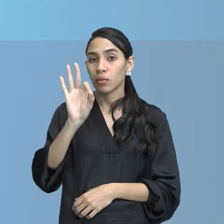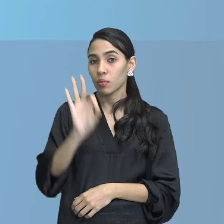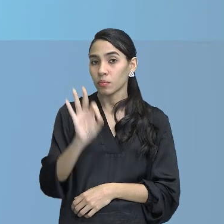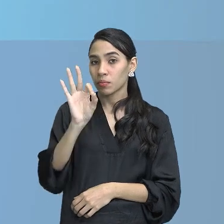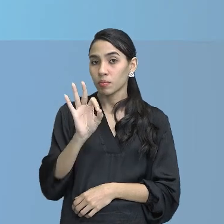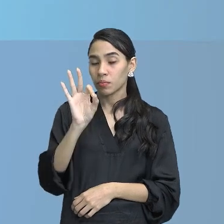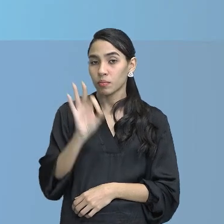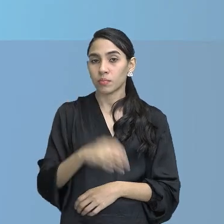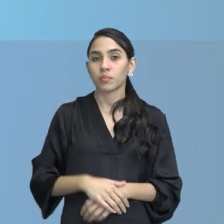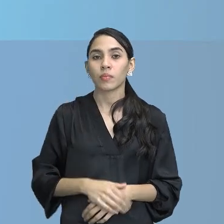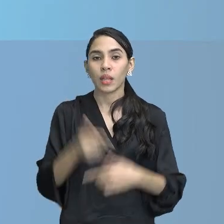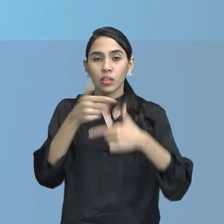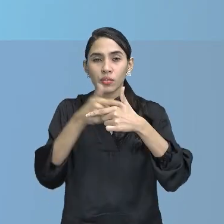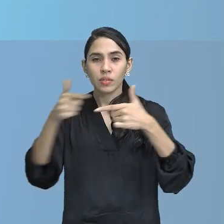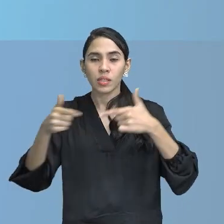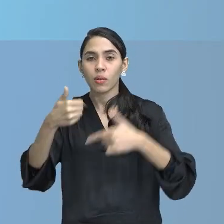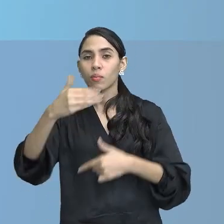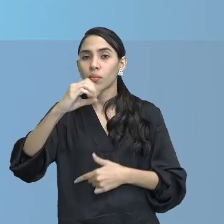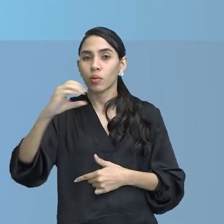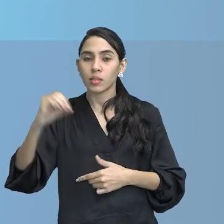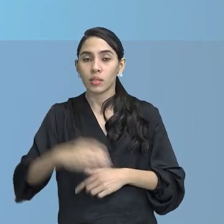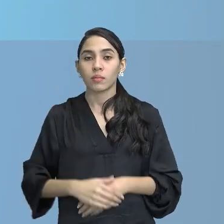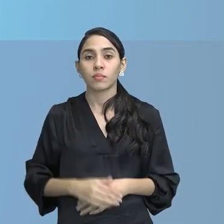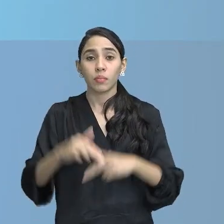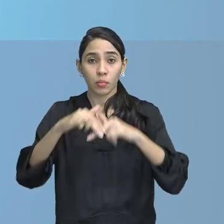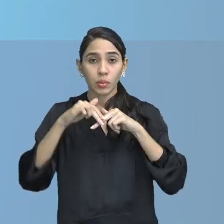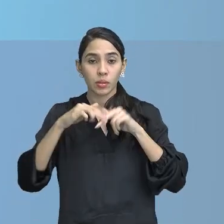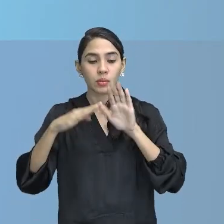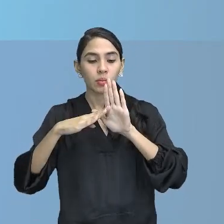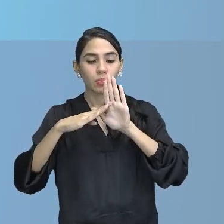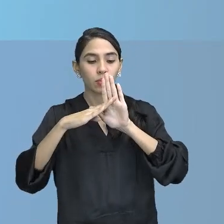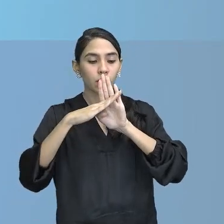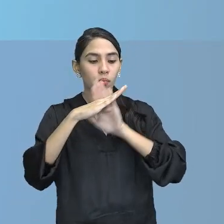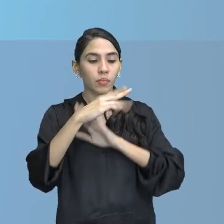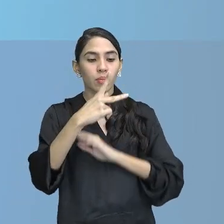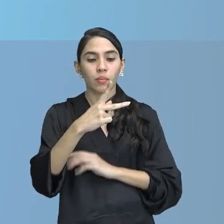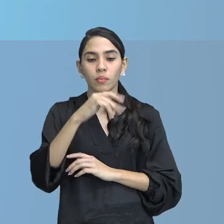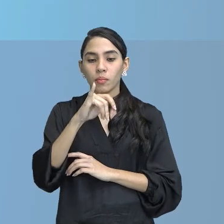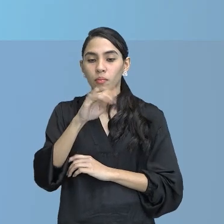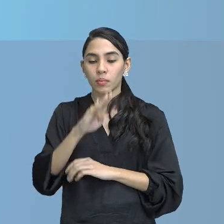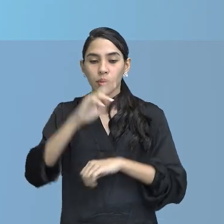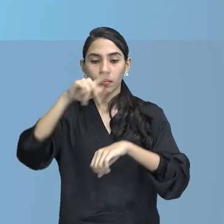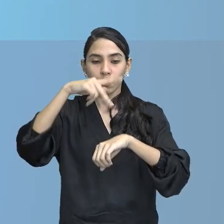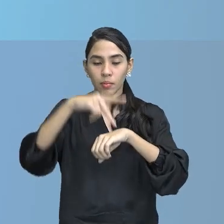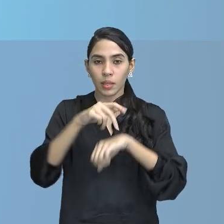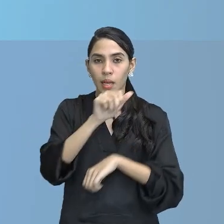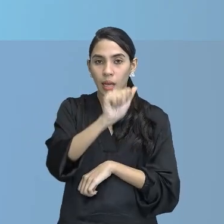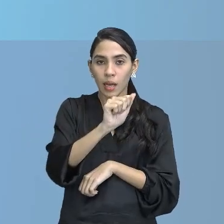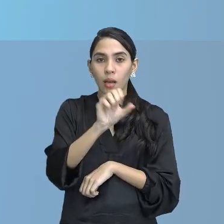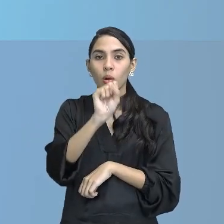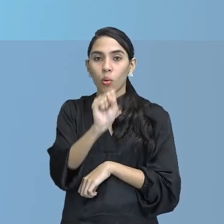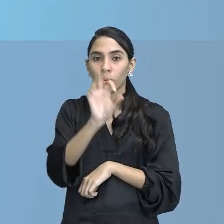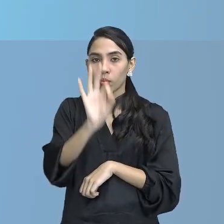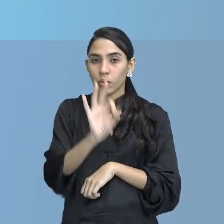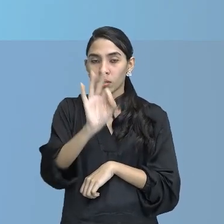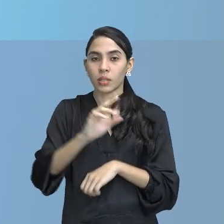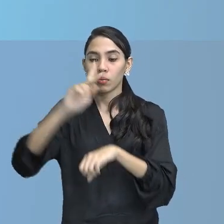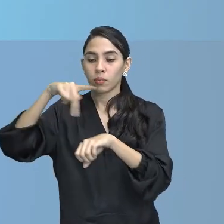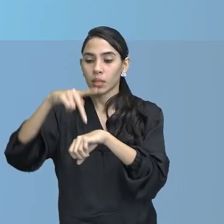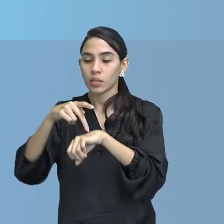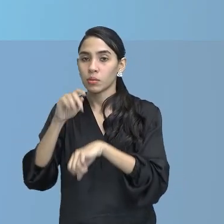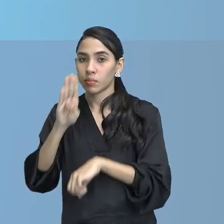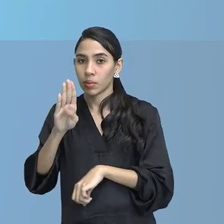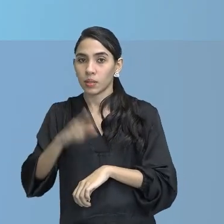divisão por 100. Assim, a taxa de crescimento do PIB do país A foi de 8% e a do país